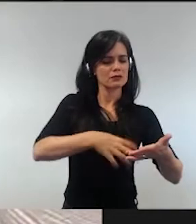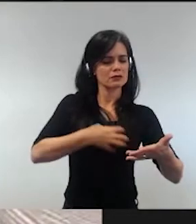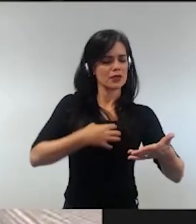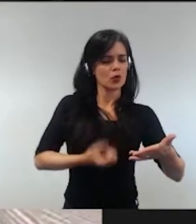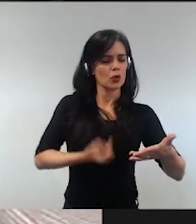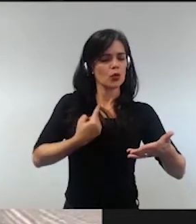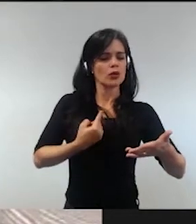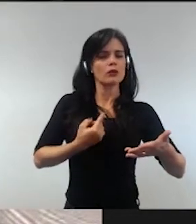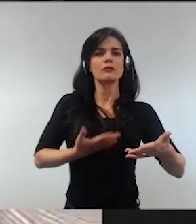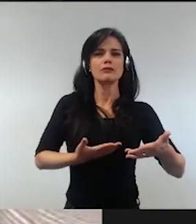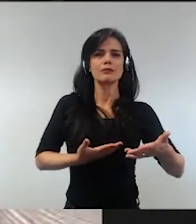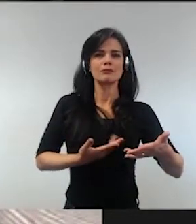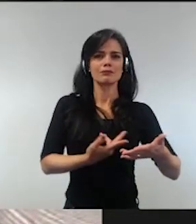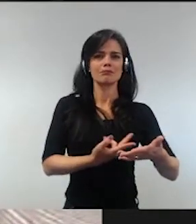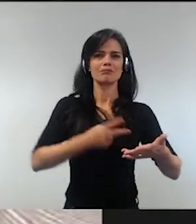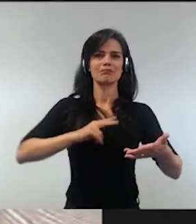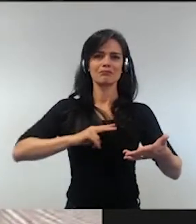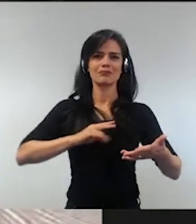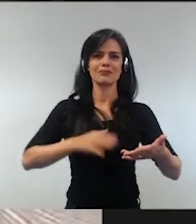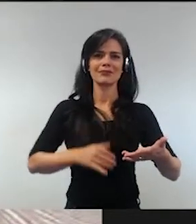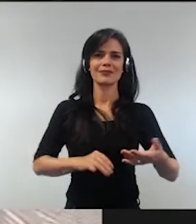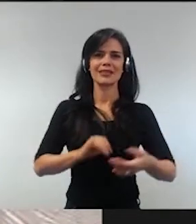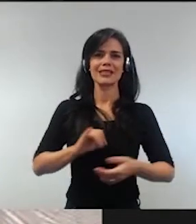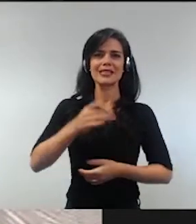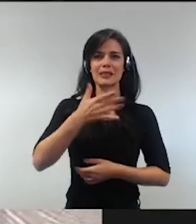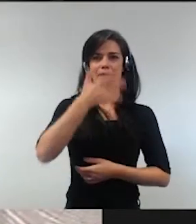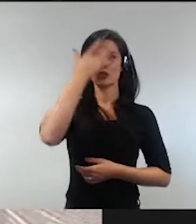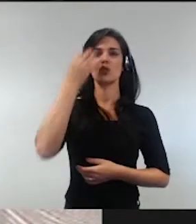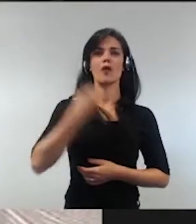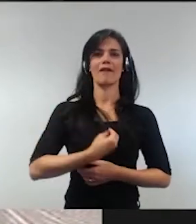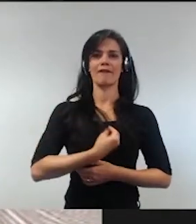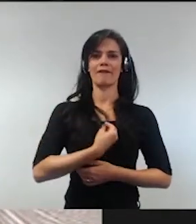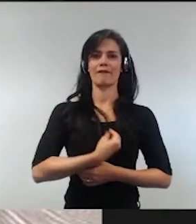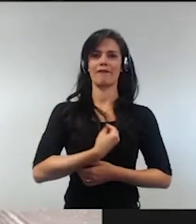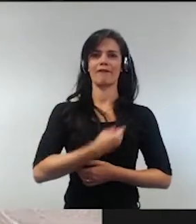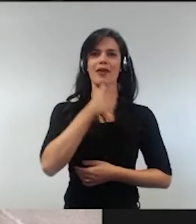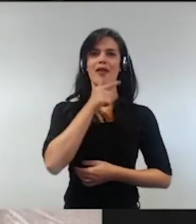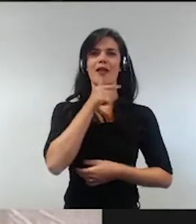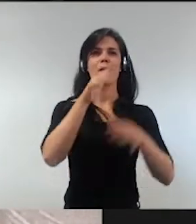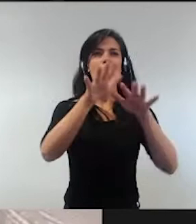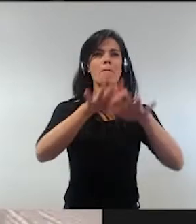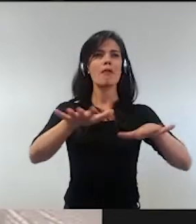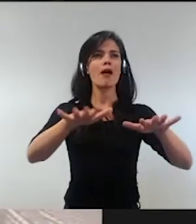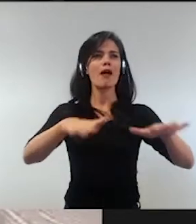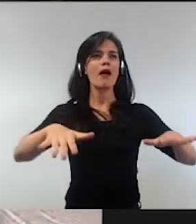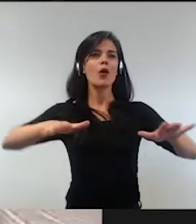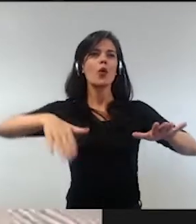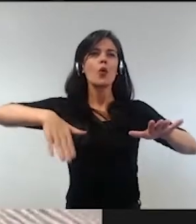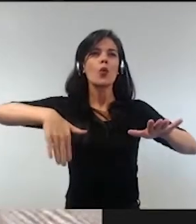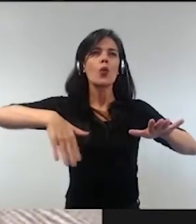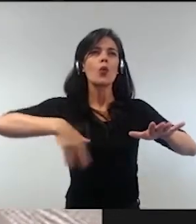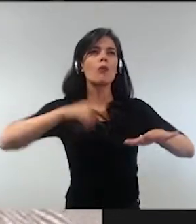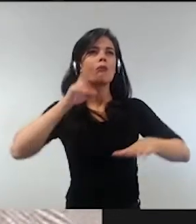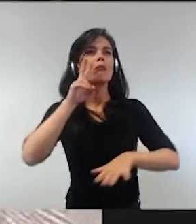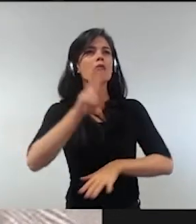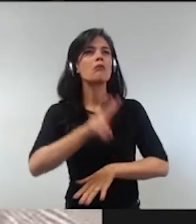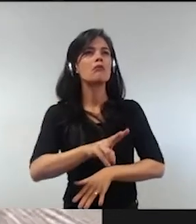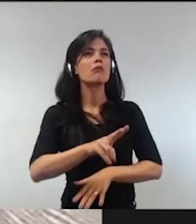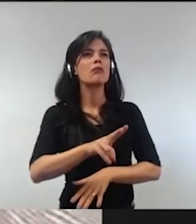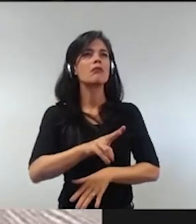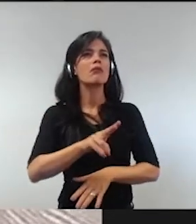Ele diz exatamente isso. Quem vive à beira da praia acostuma-se tanto ao murmúrio das ondas que nunca as